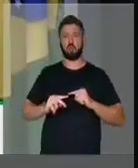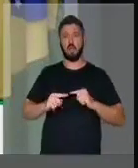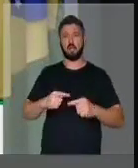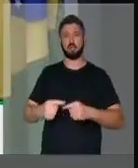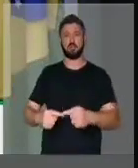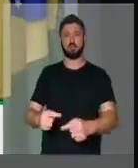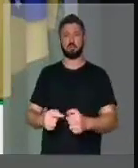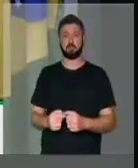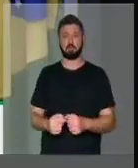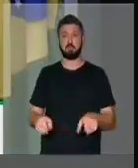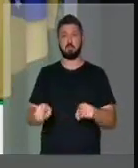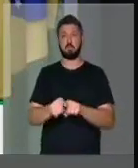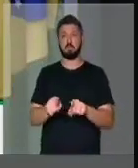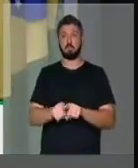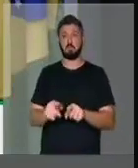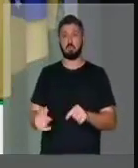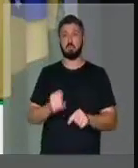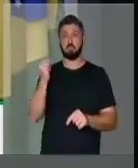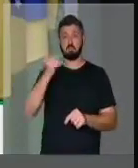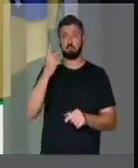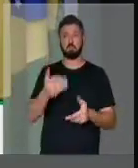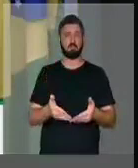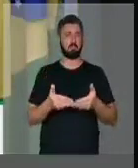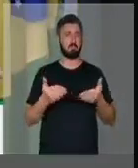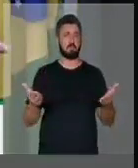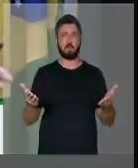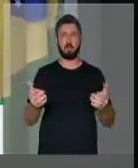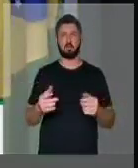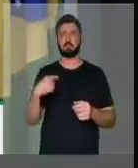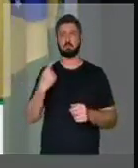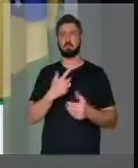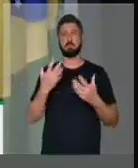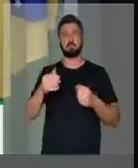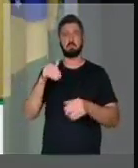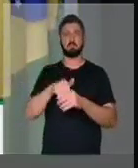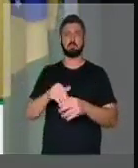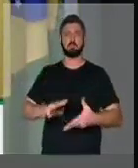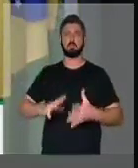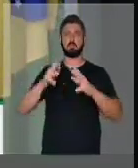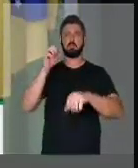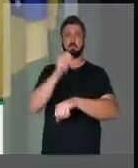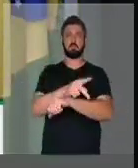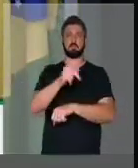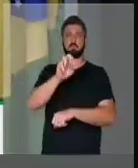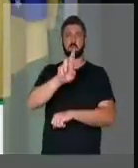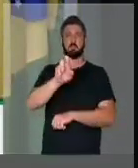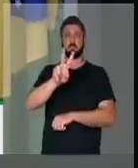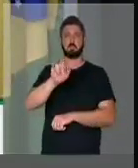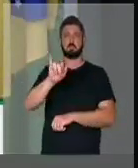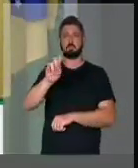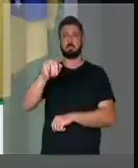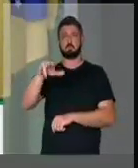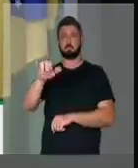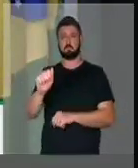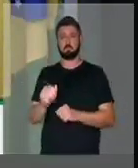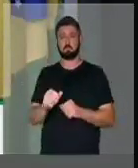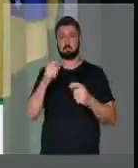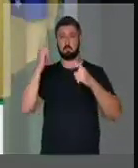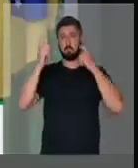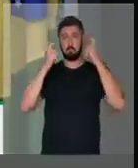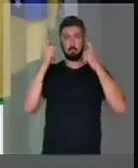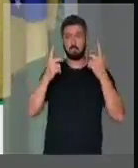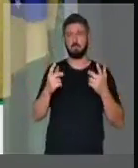gerações. Eu queria aqui, portanto, presidente, fazer um apelo, nós possamos votar na reforma da Previdência. Essa